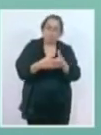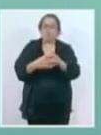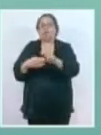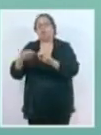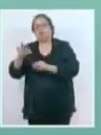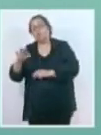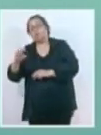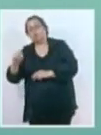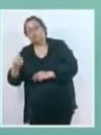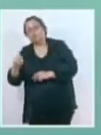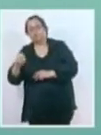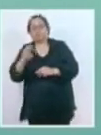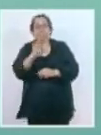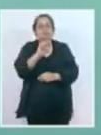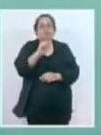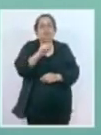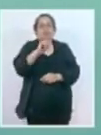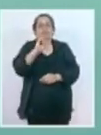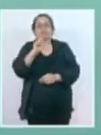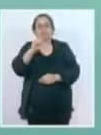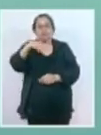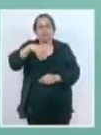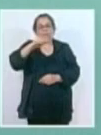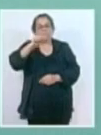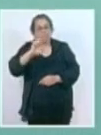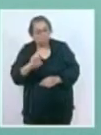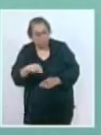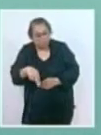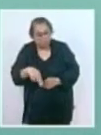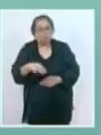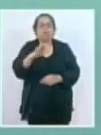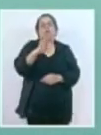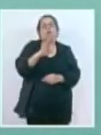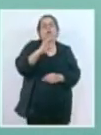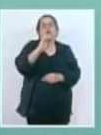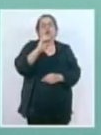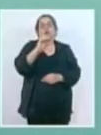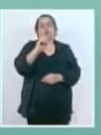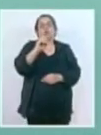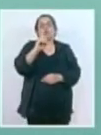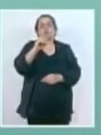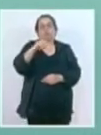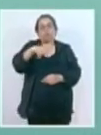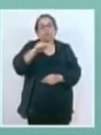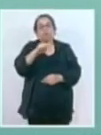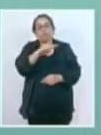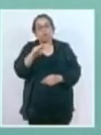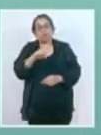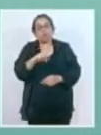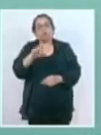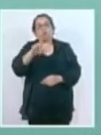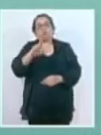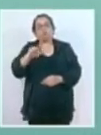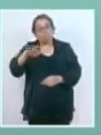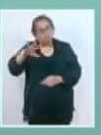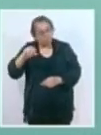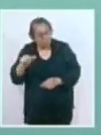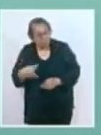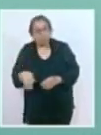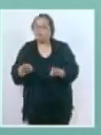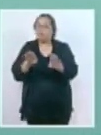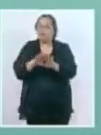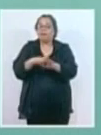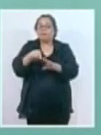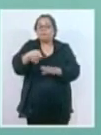Zumira. Temos os assentamentos, temos a Morada do Sol. Olha. E, possivelmente, agora, muito em breve, alguns loteamentos. Então, toda